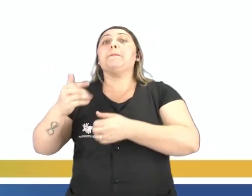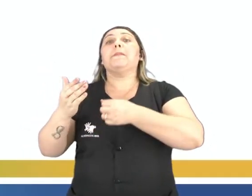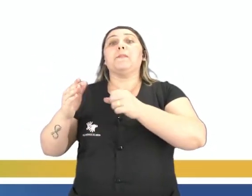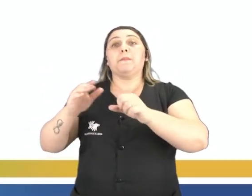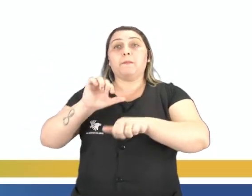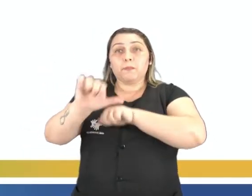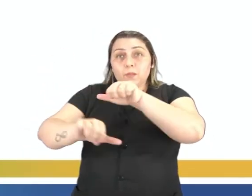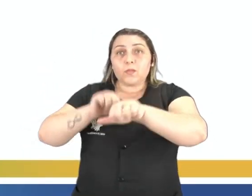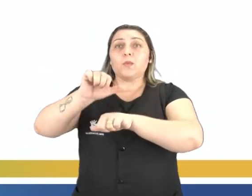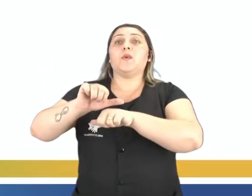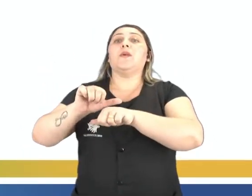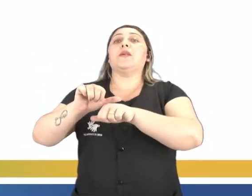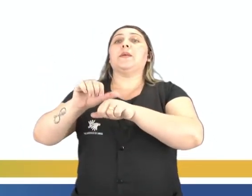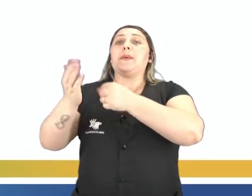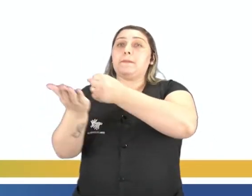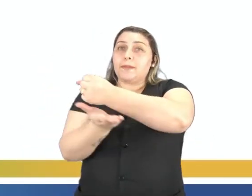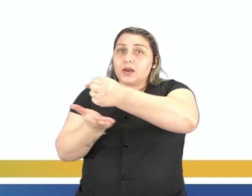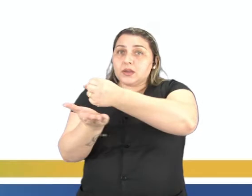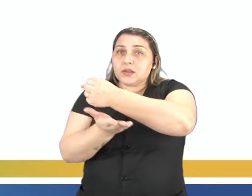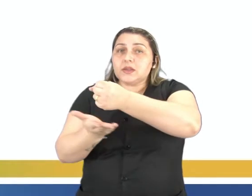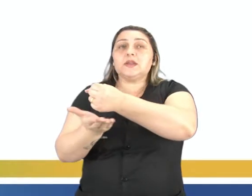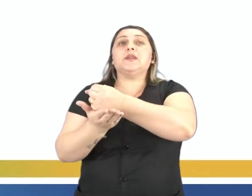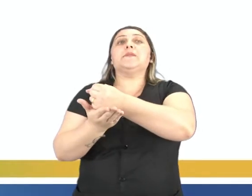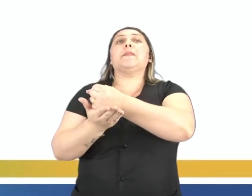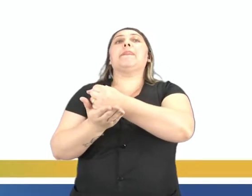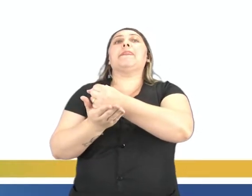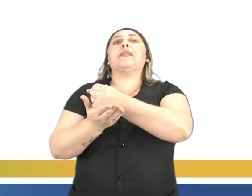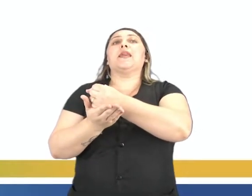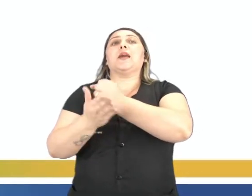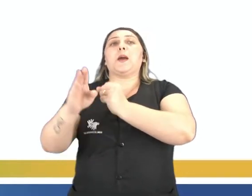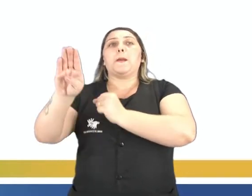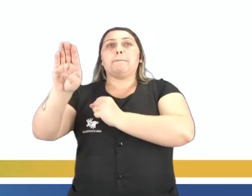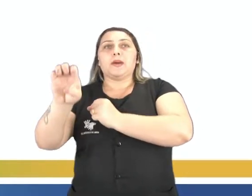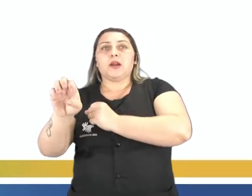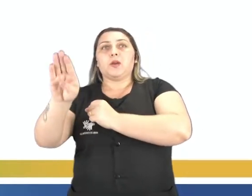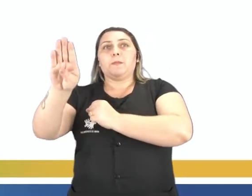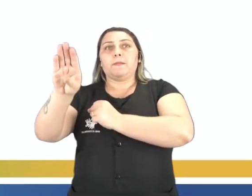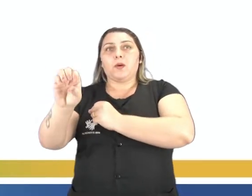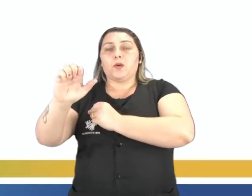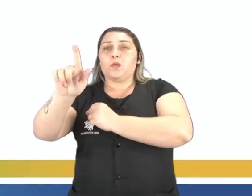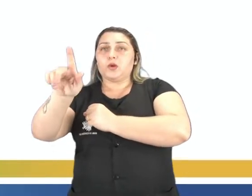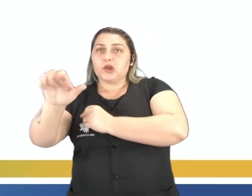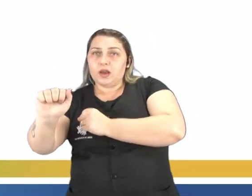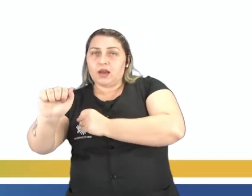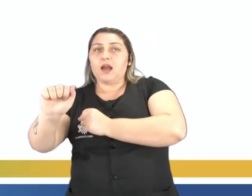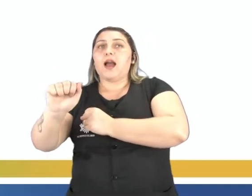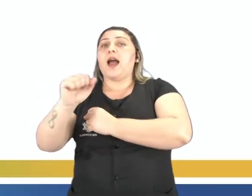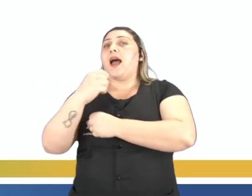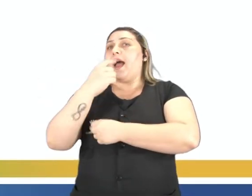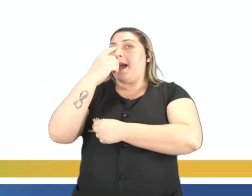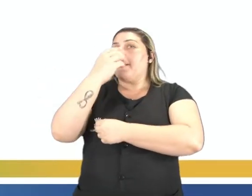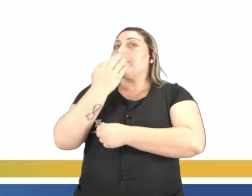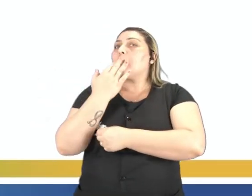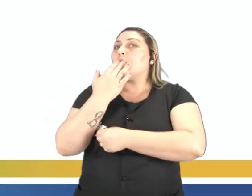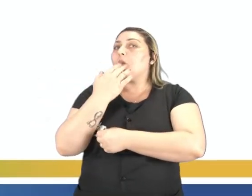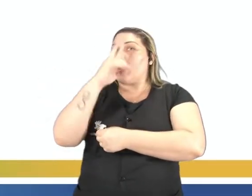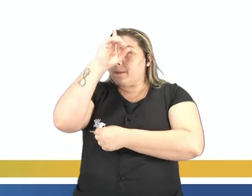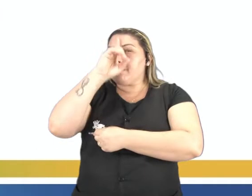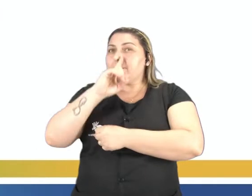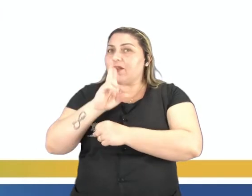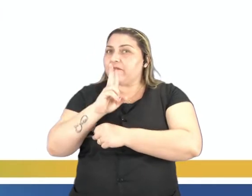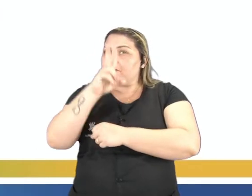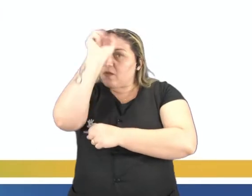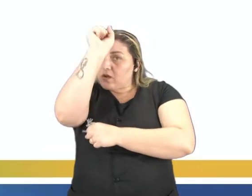óxidos básicos. Aqui o berílio, o boro, essa partezinha aqui amarelo mais